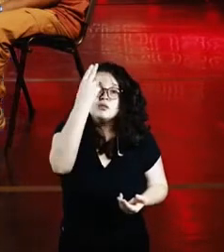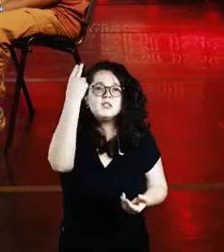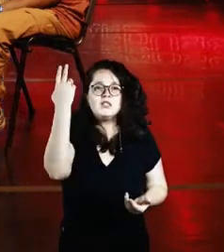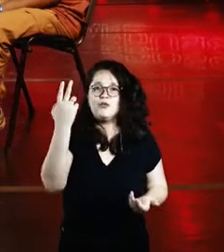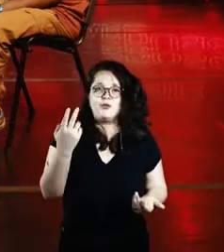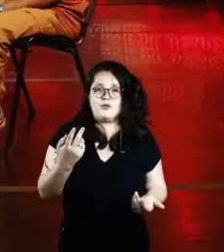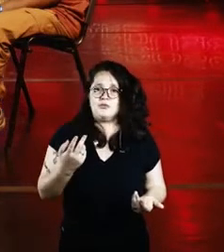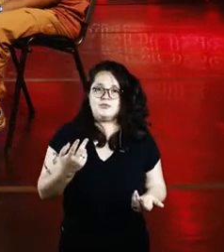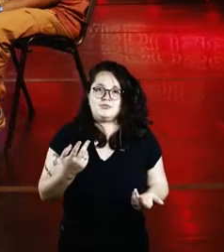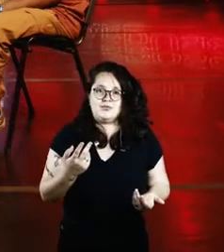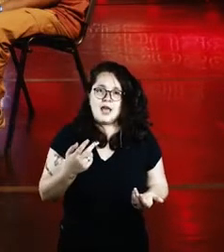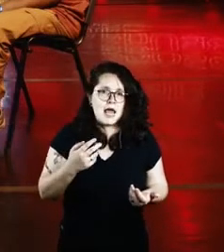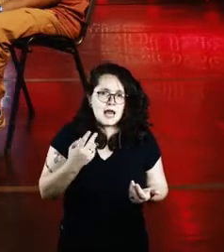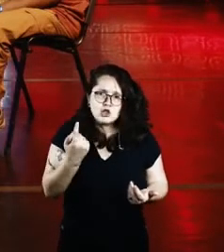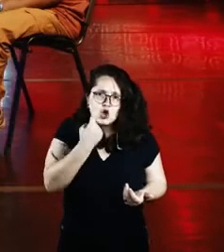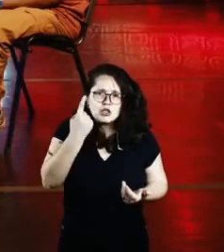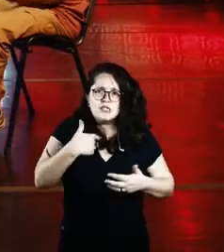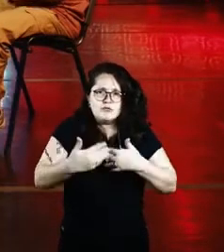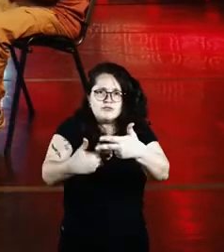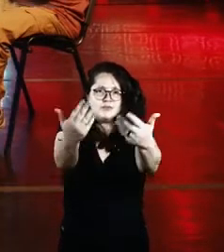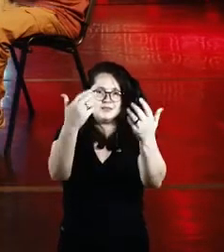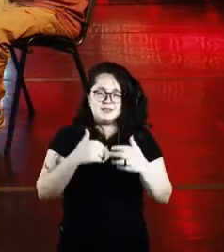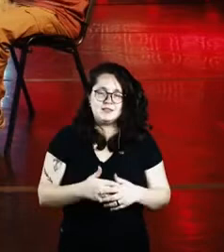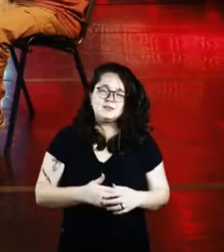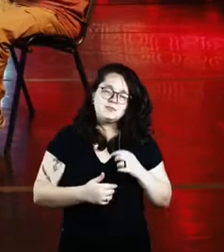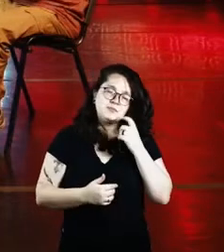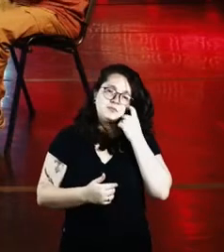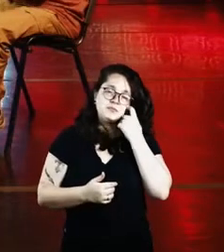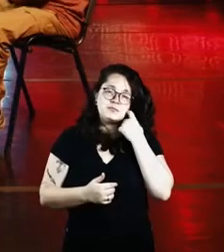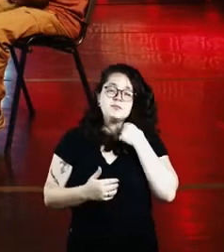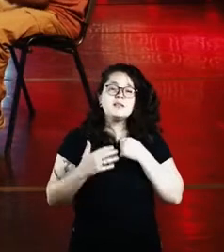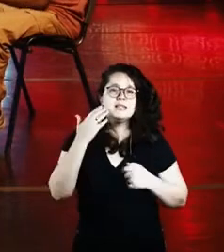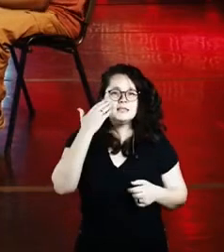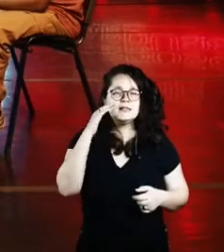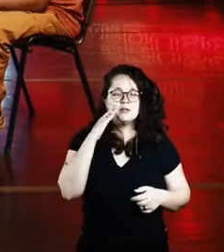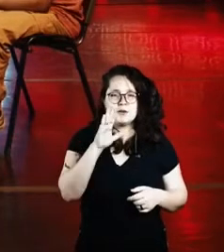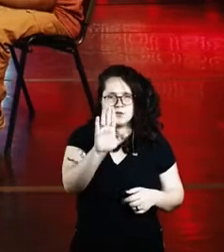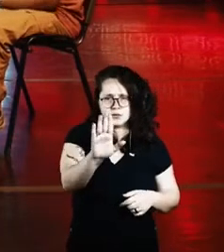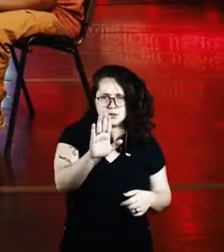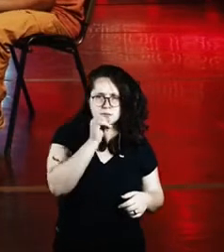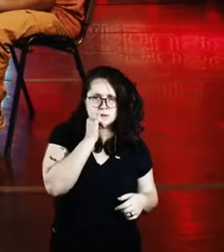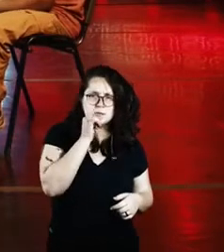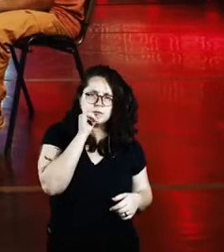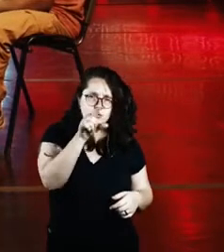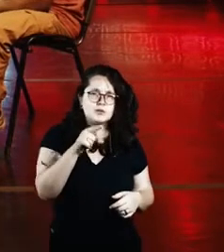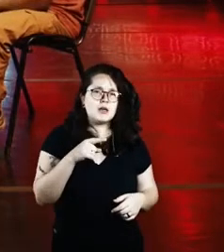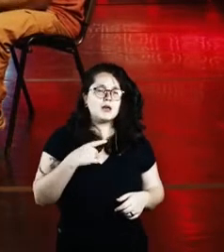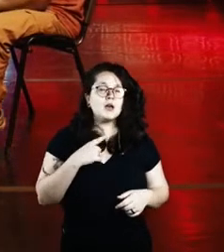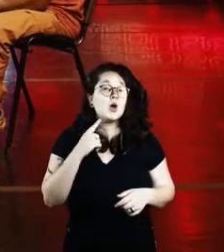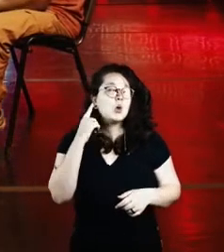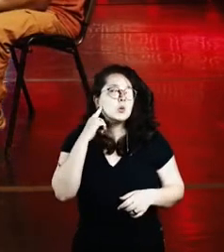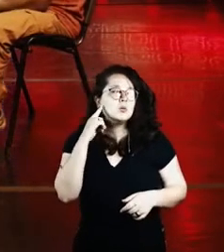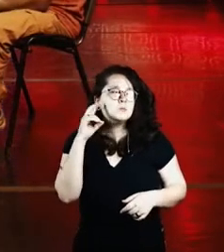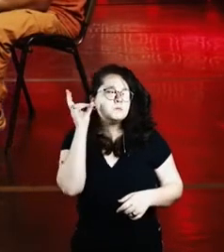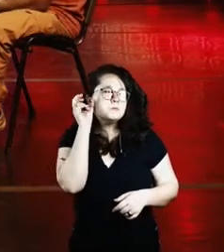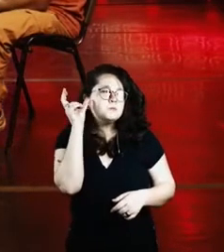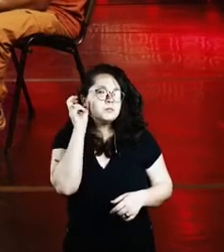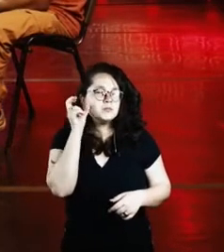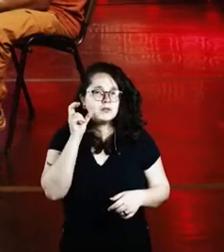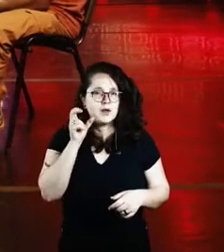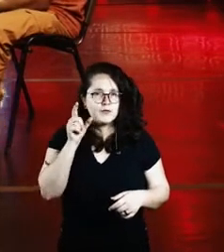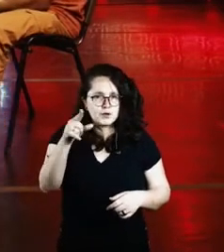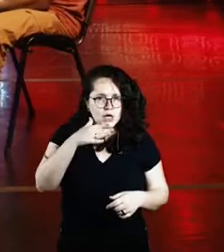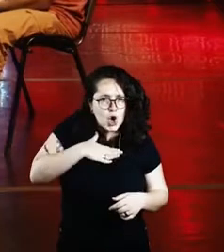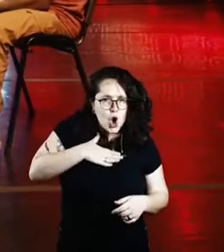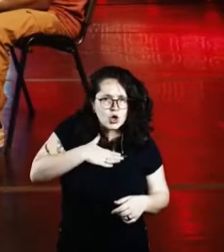anda sozinha. Mas você, um cara que tem um ouvido refinado, um momento te agrada, musicalmente falando? Você acha